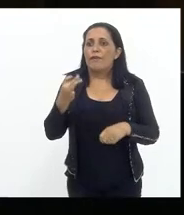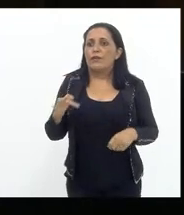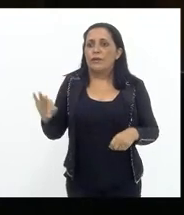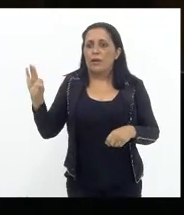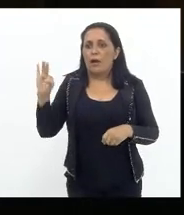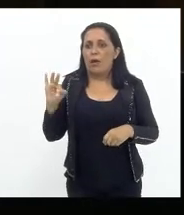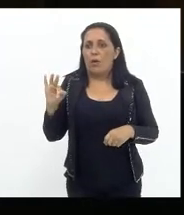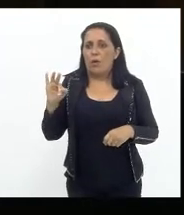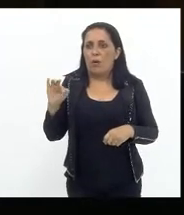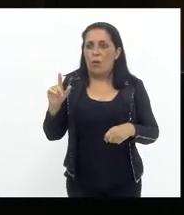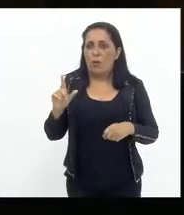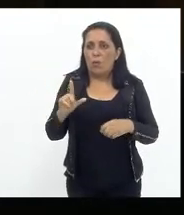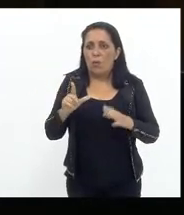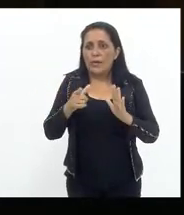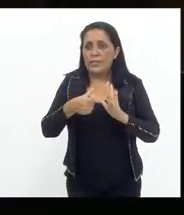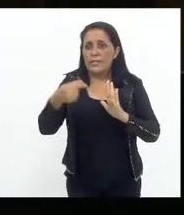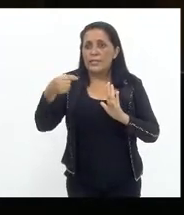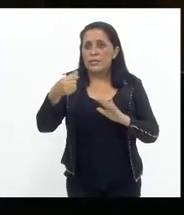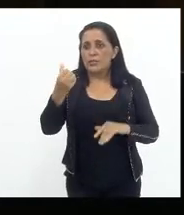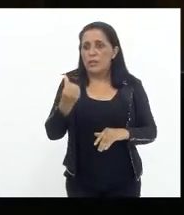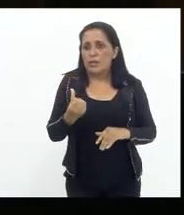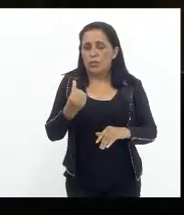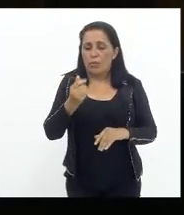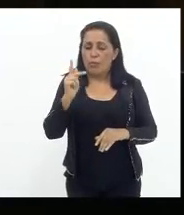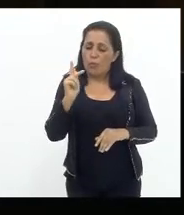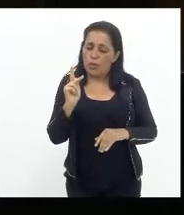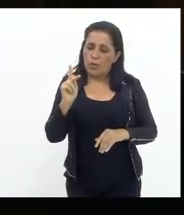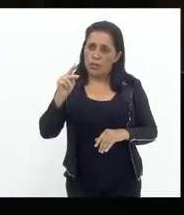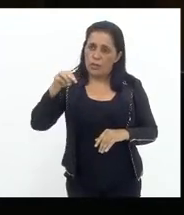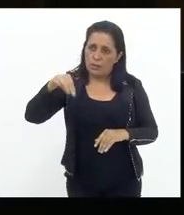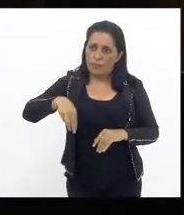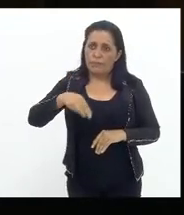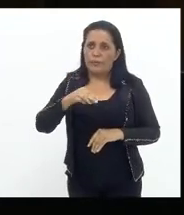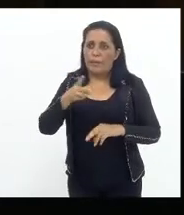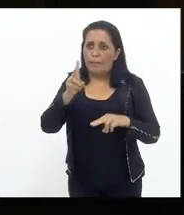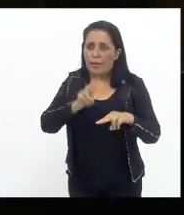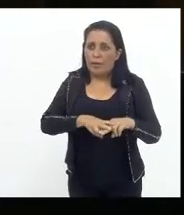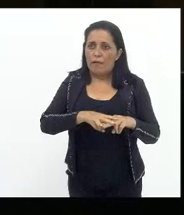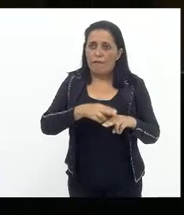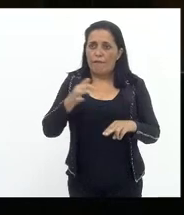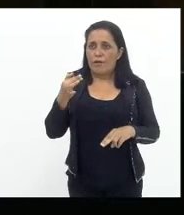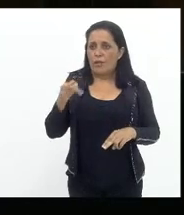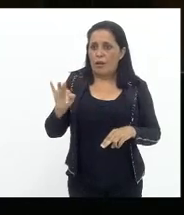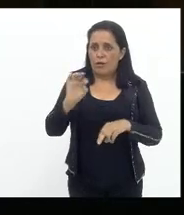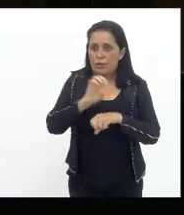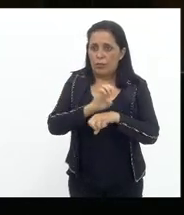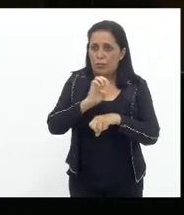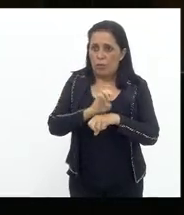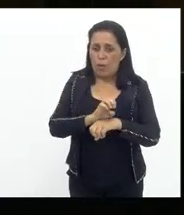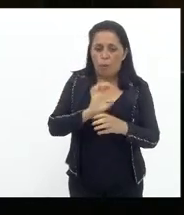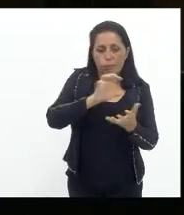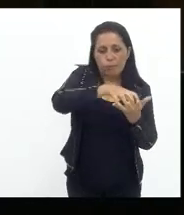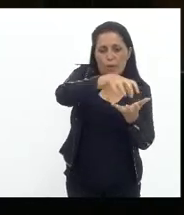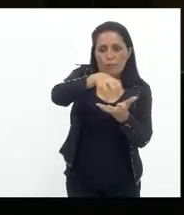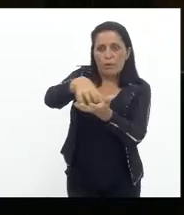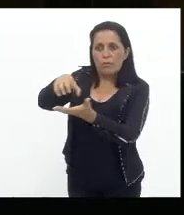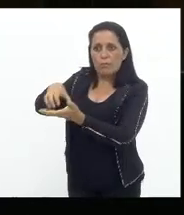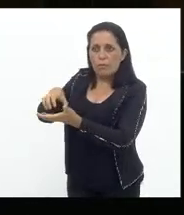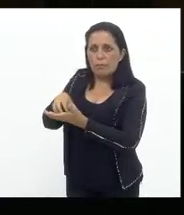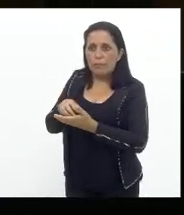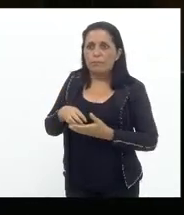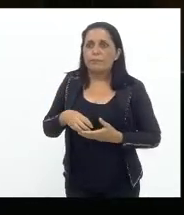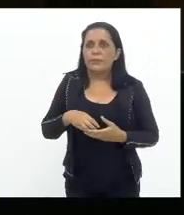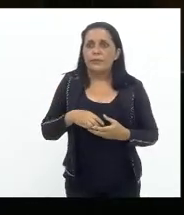6º com a seguinte redação: Polícias Penais Federal, Estaduais e Distrital, bem como no parágrafo